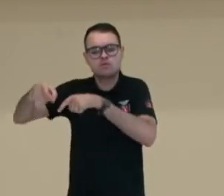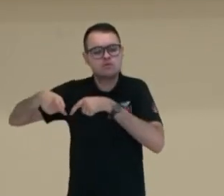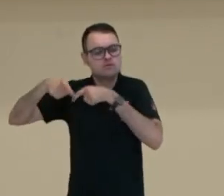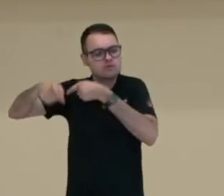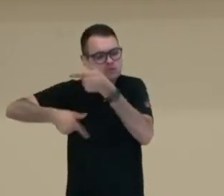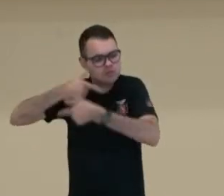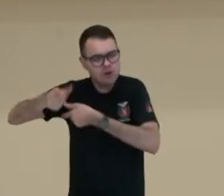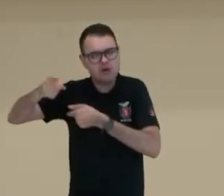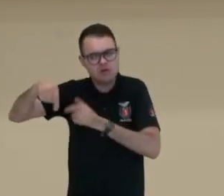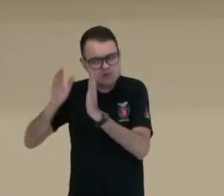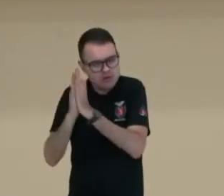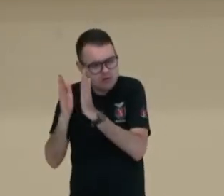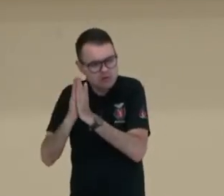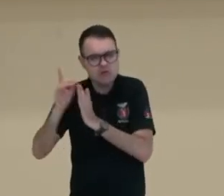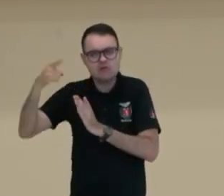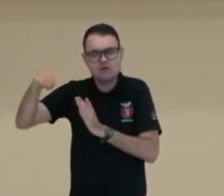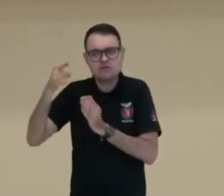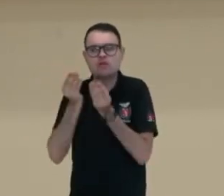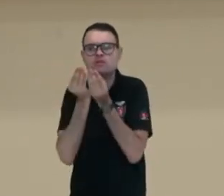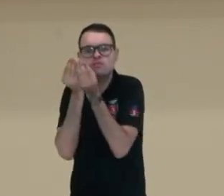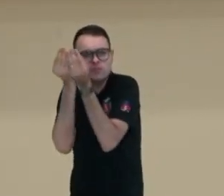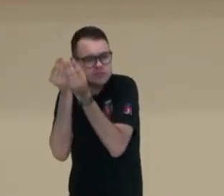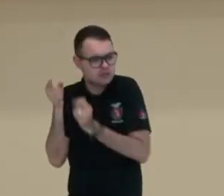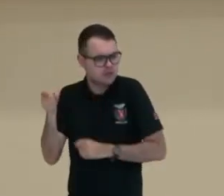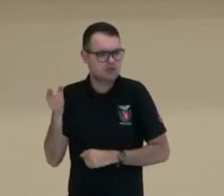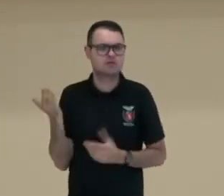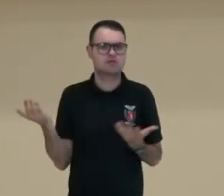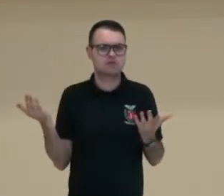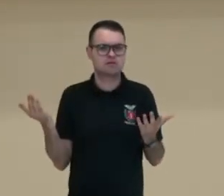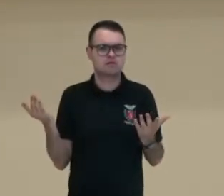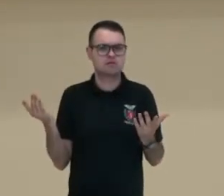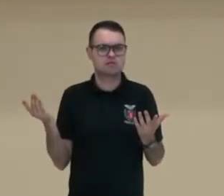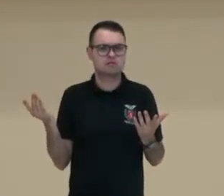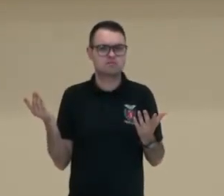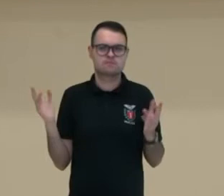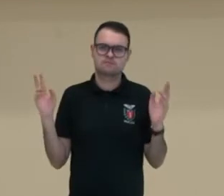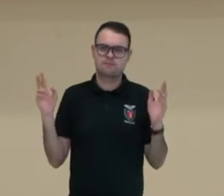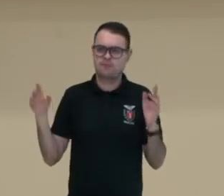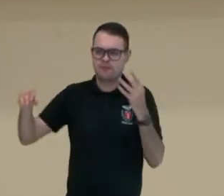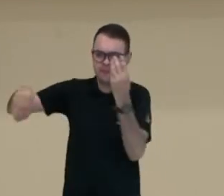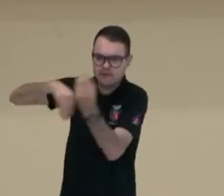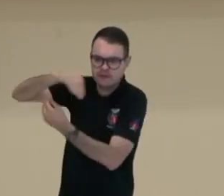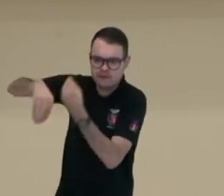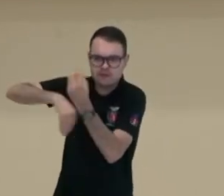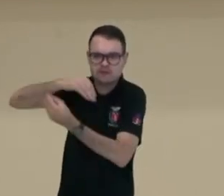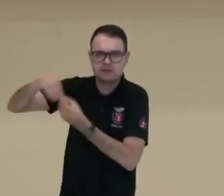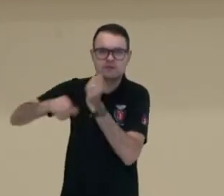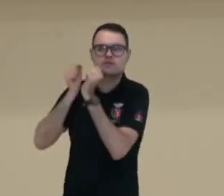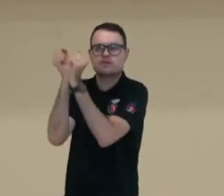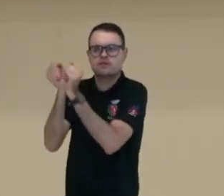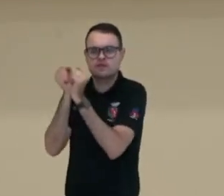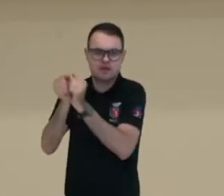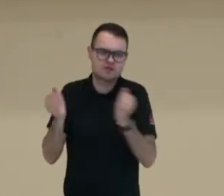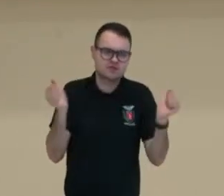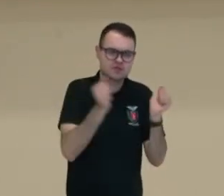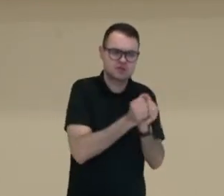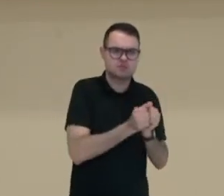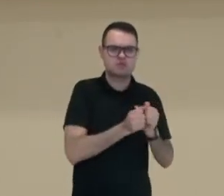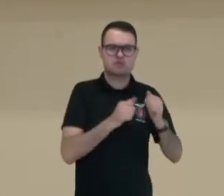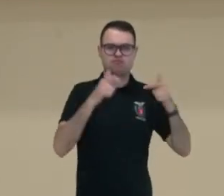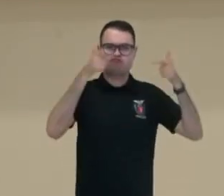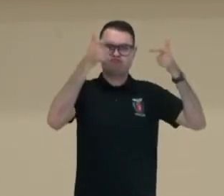estão rezando? Eles estão indo para a missa? Só que colocar o escravizado junto com a família do senhor ali trazia